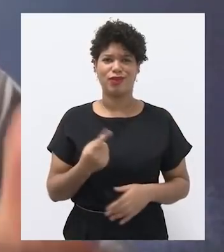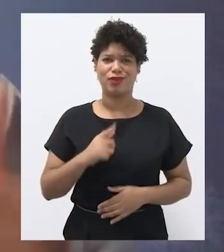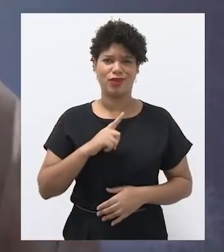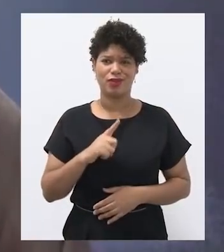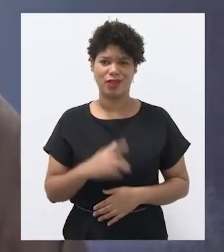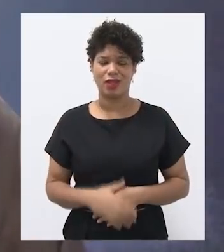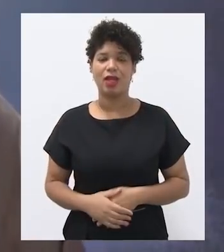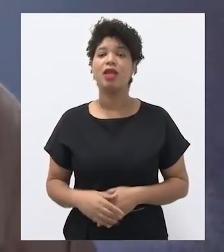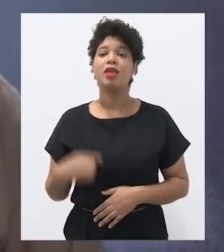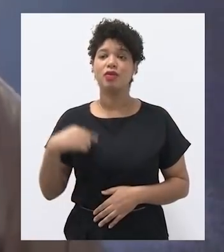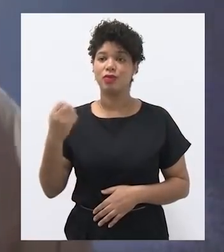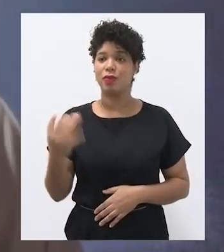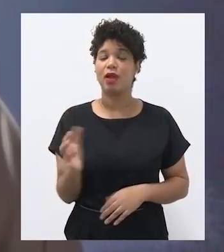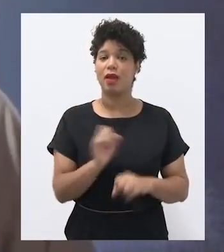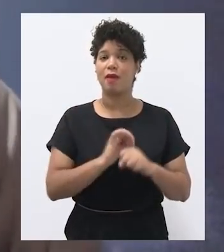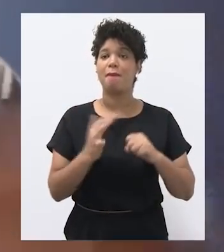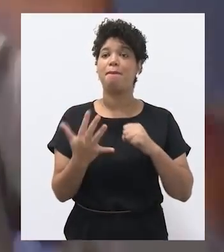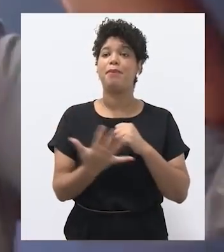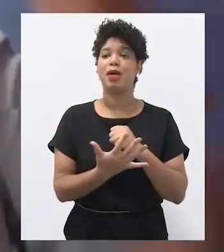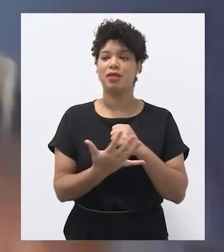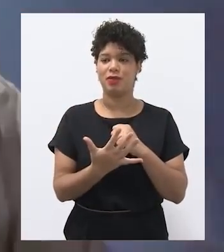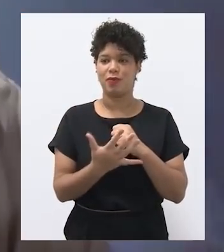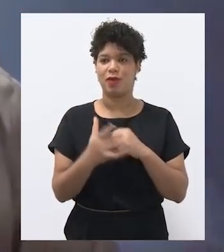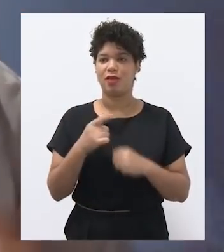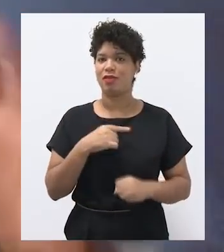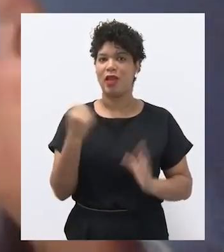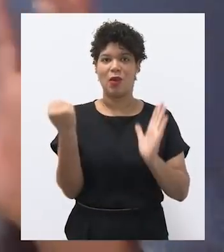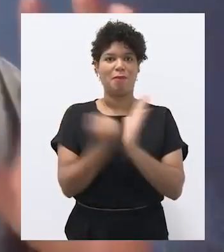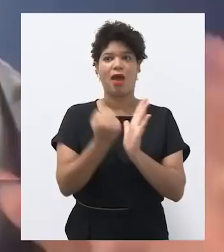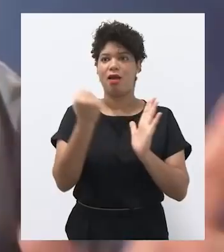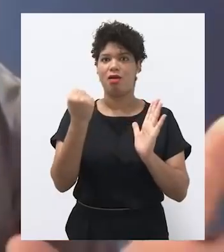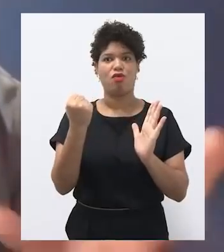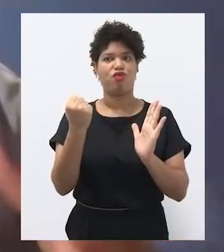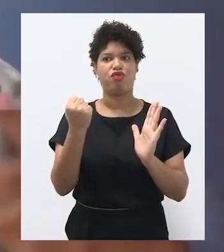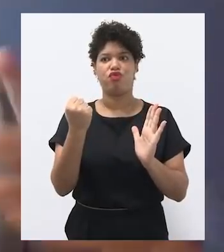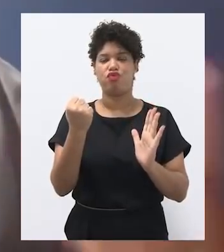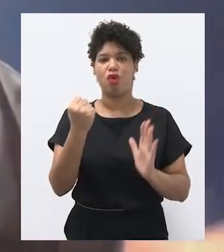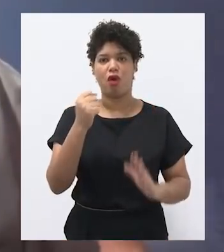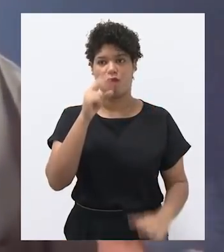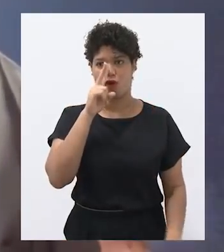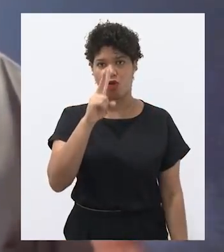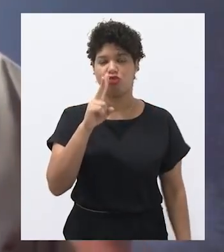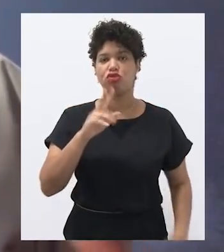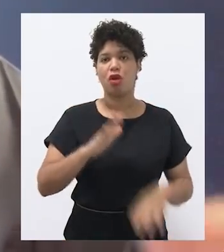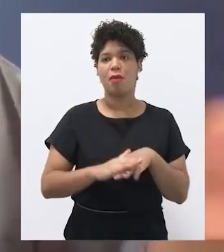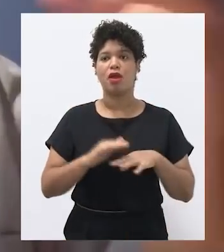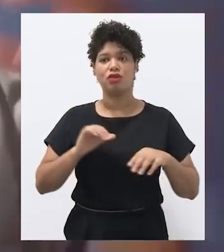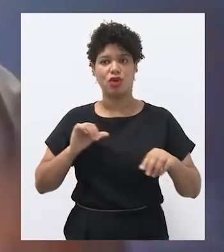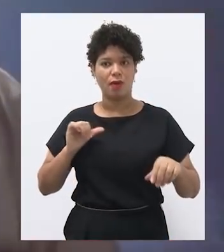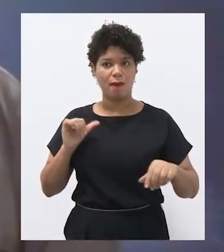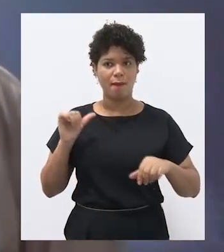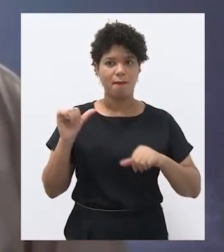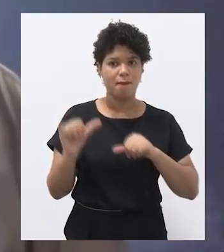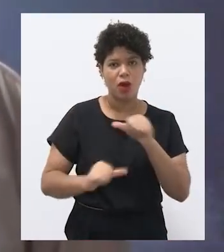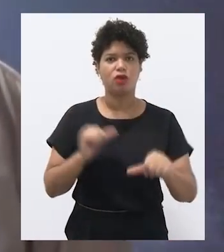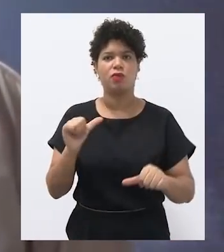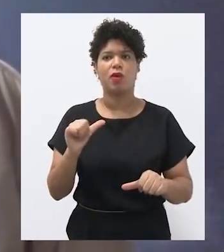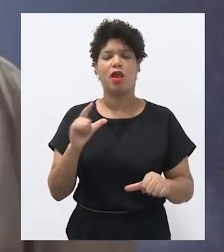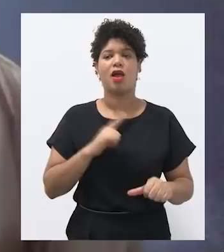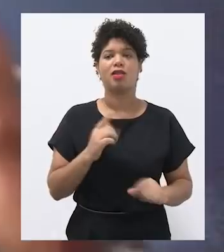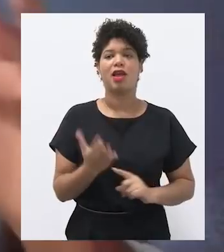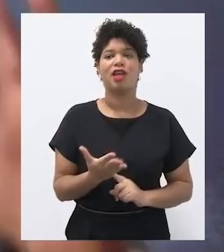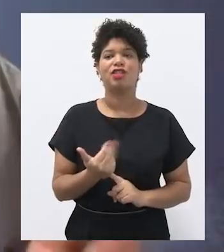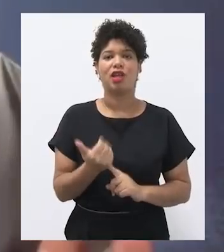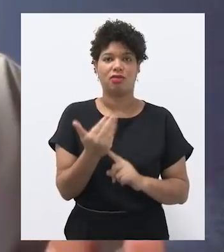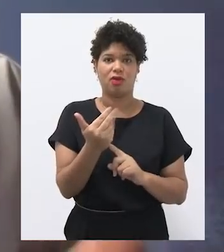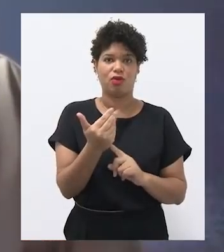que a pandemia se transformou nesse marco mais evidente de uma transformação, de uma presença tecnológica,